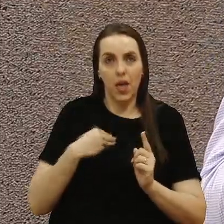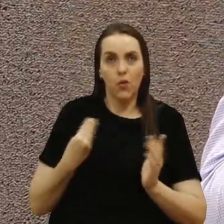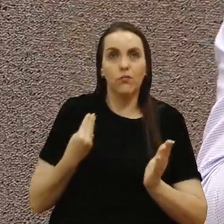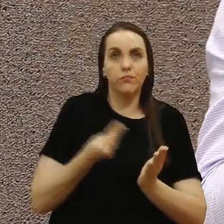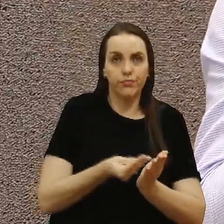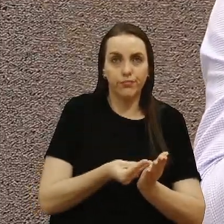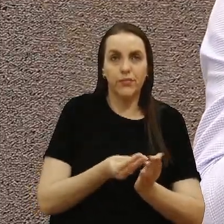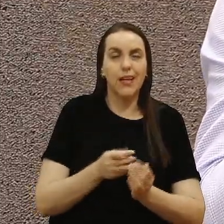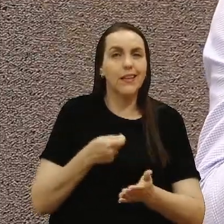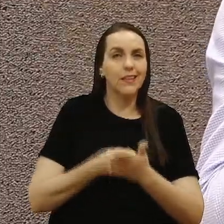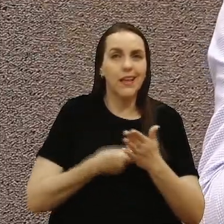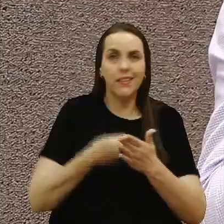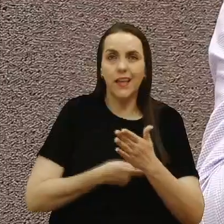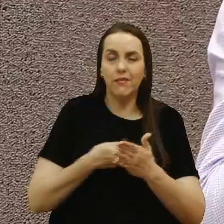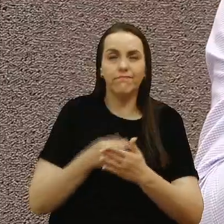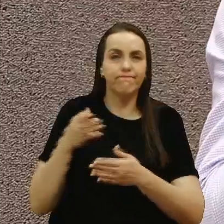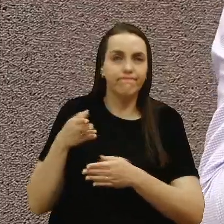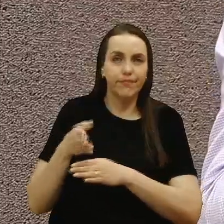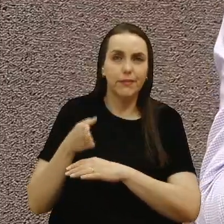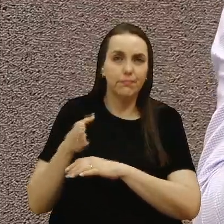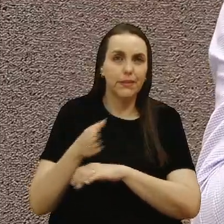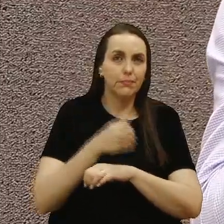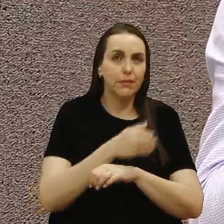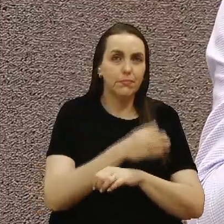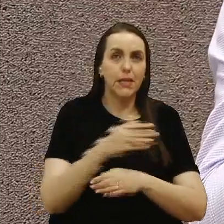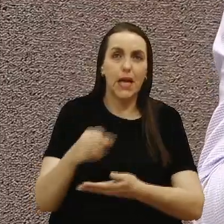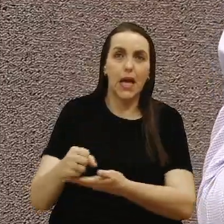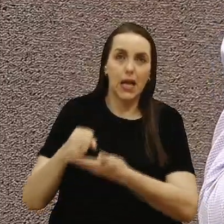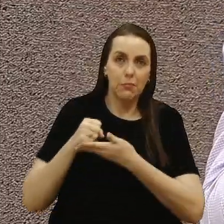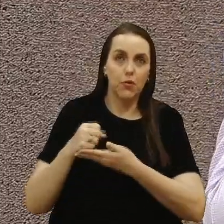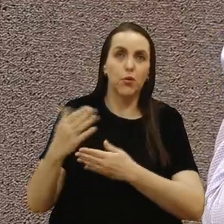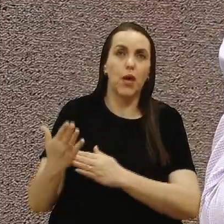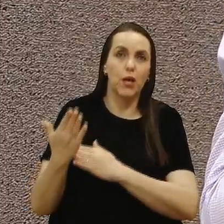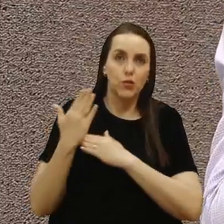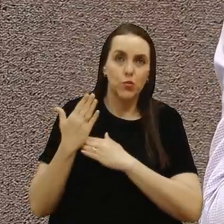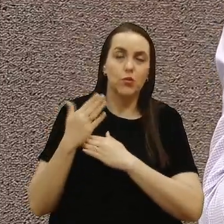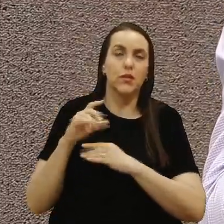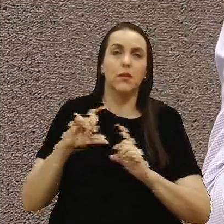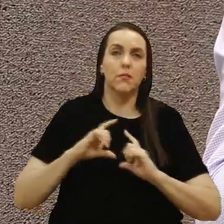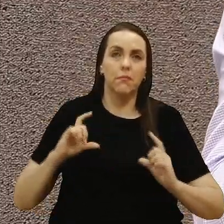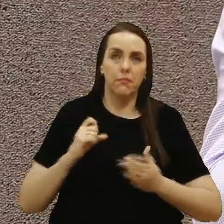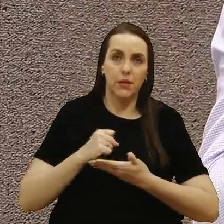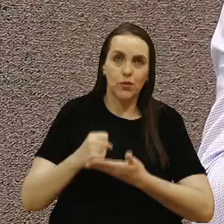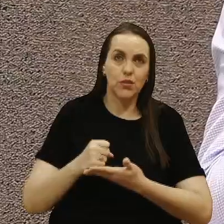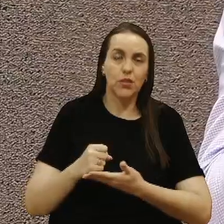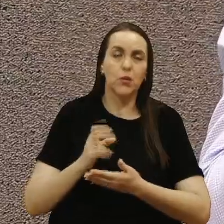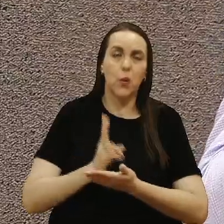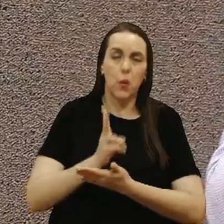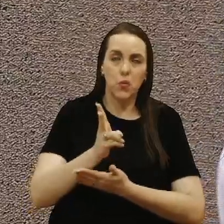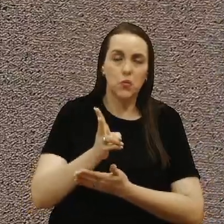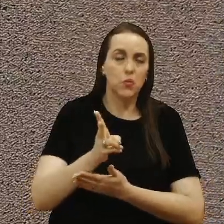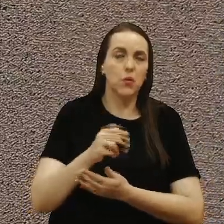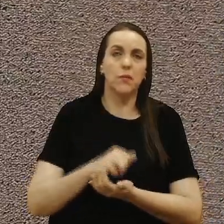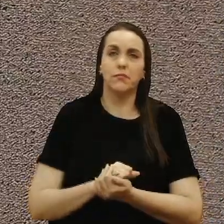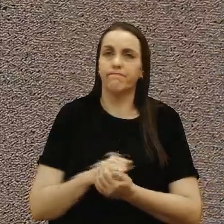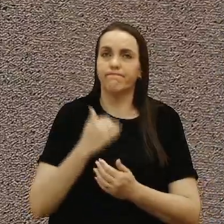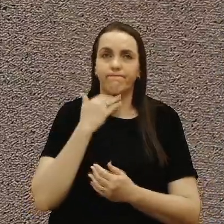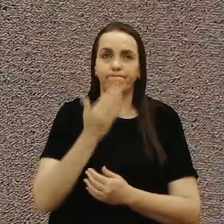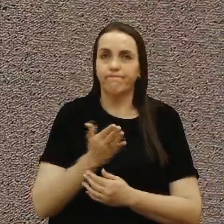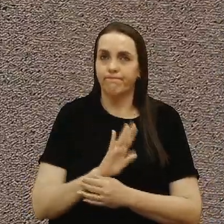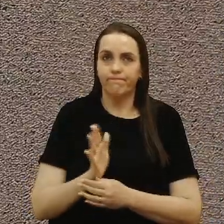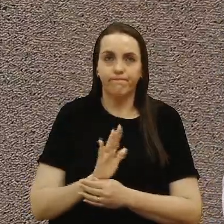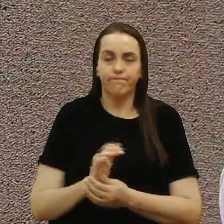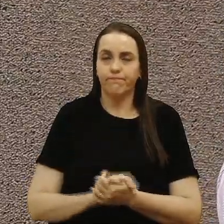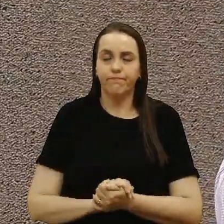em tudo que era lugar buscar ajuda, buscar patrocínio para poder continuar com o projeto, e dei com os burros na água em todas as